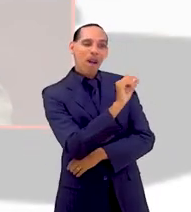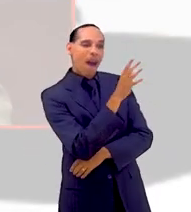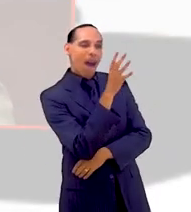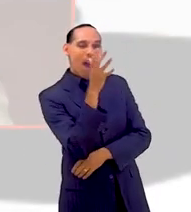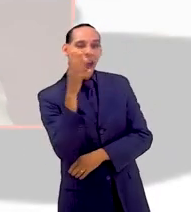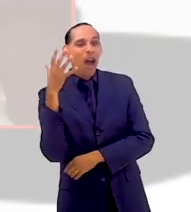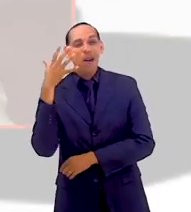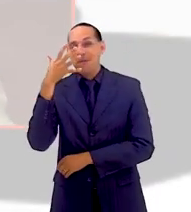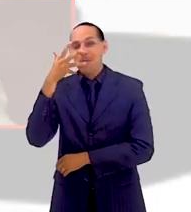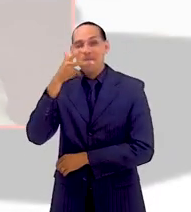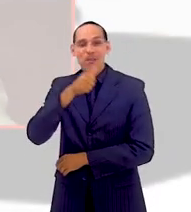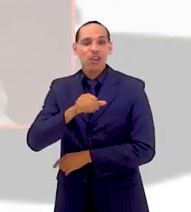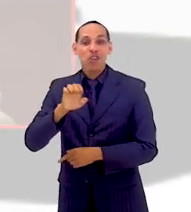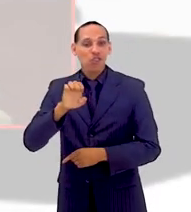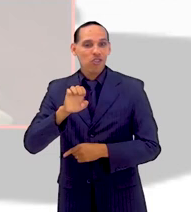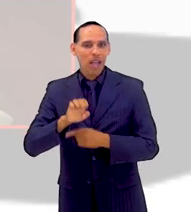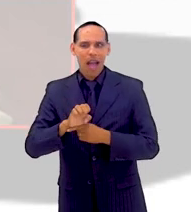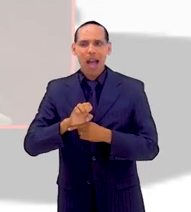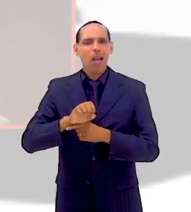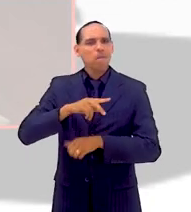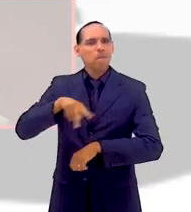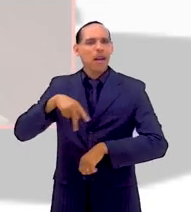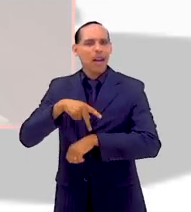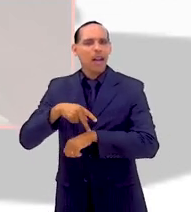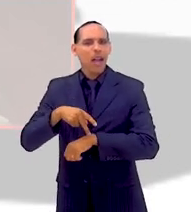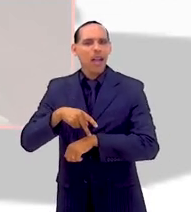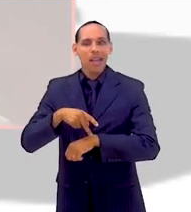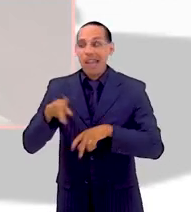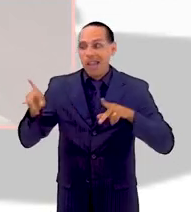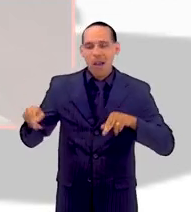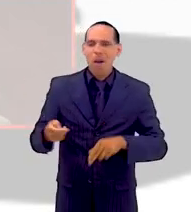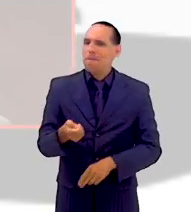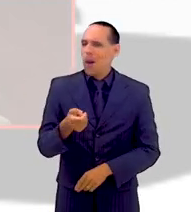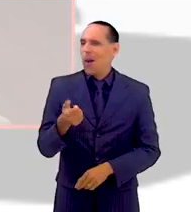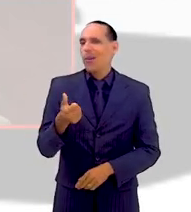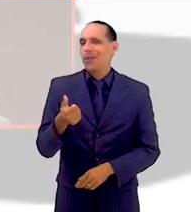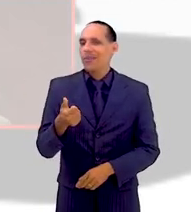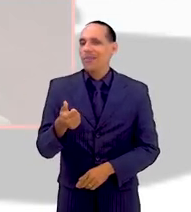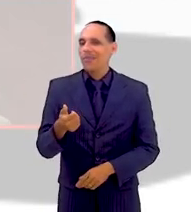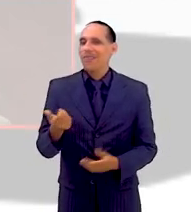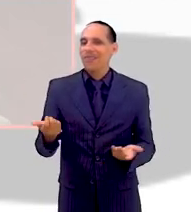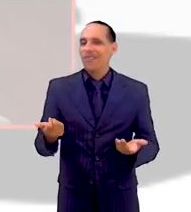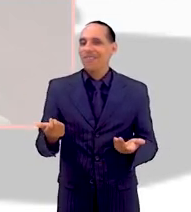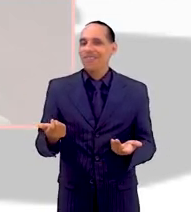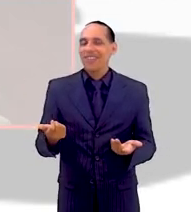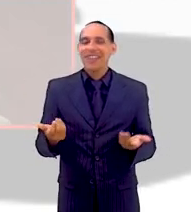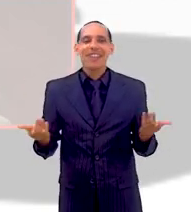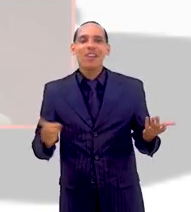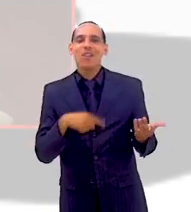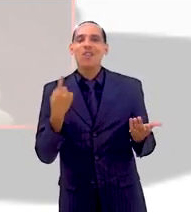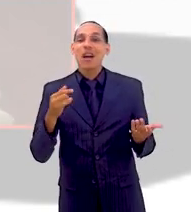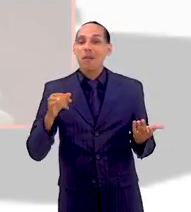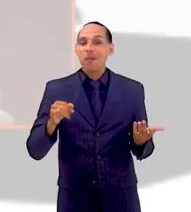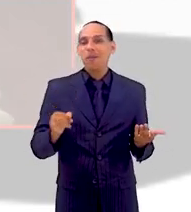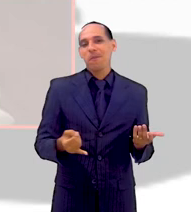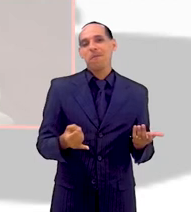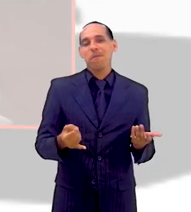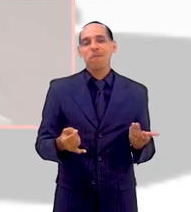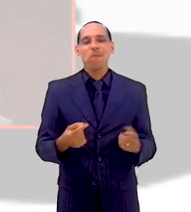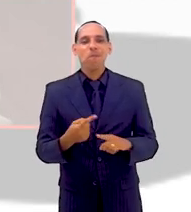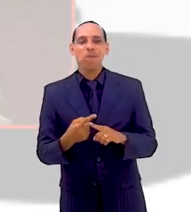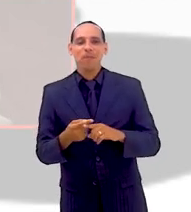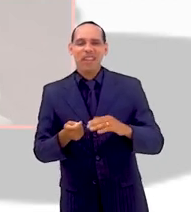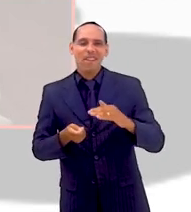isso poucos estados têm, poucos países do mundo têm. Então, isso é impagável e isso tem atraído. Estamos tendo agora